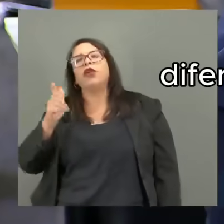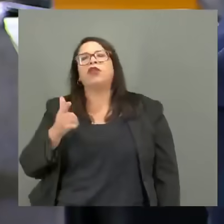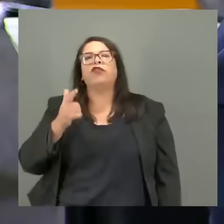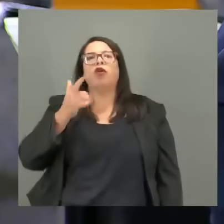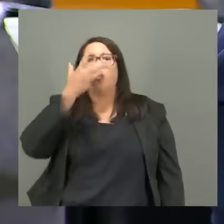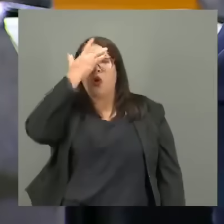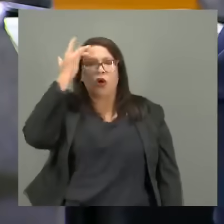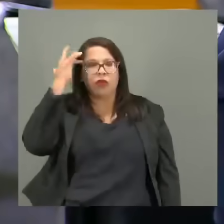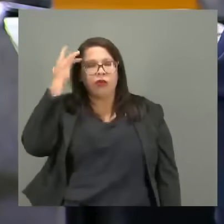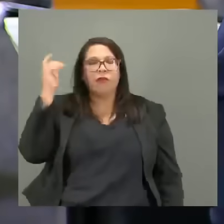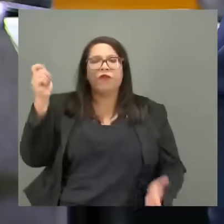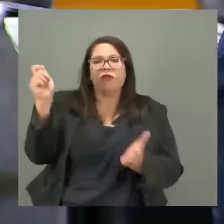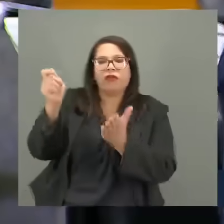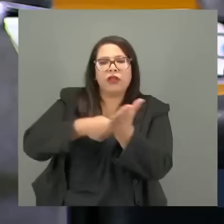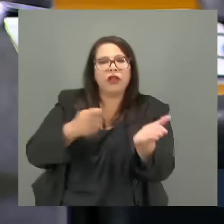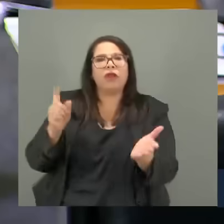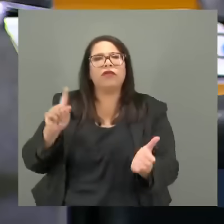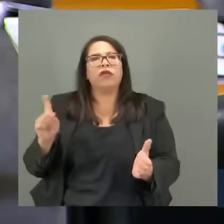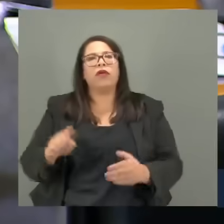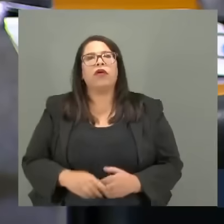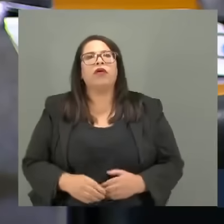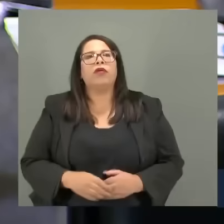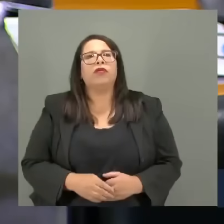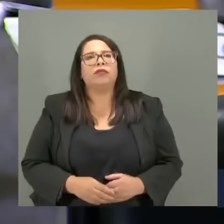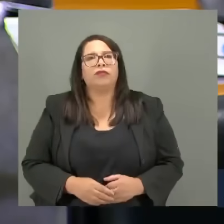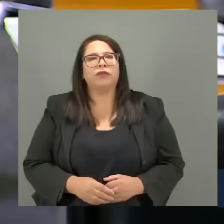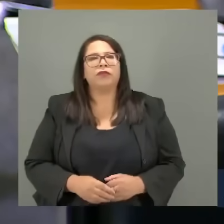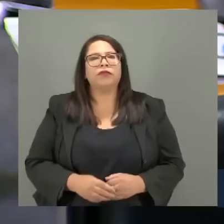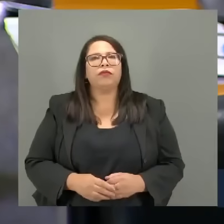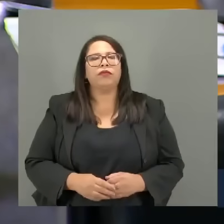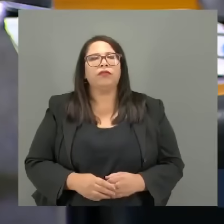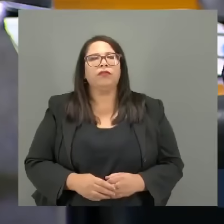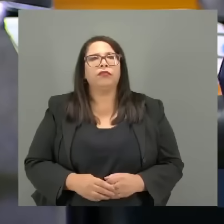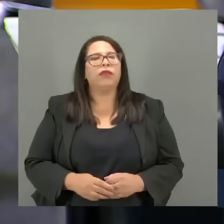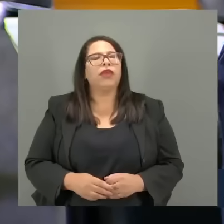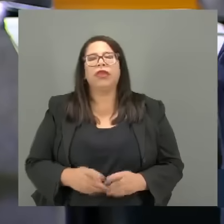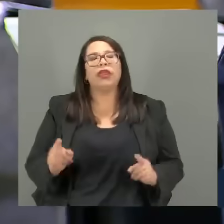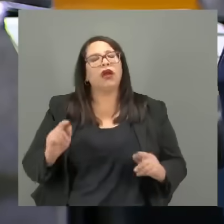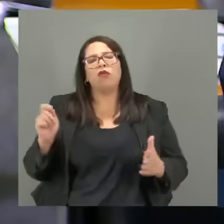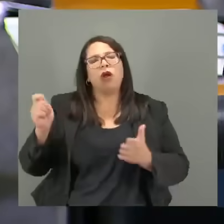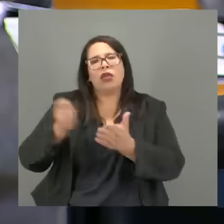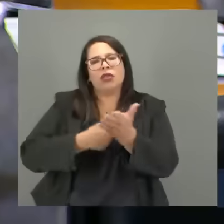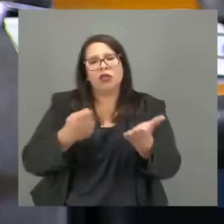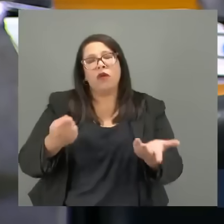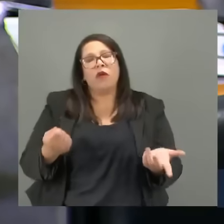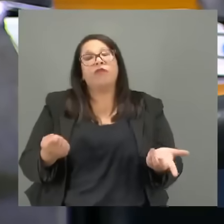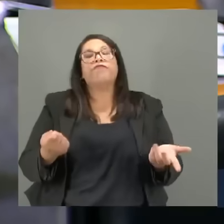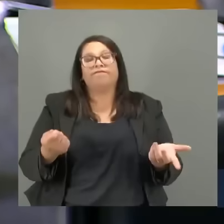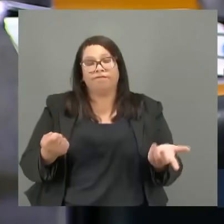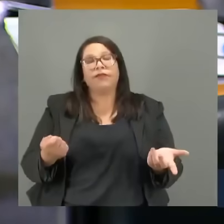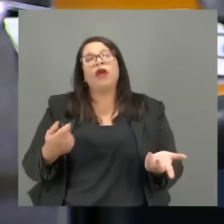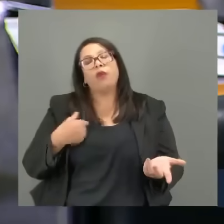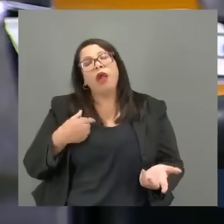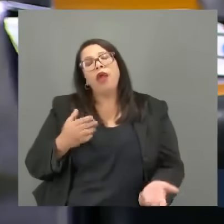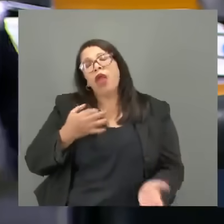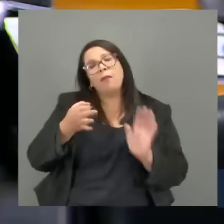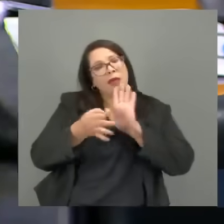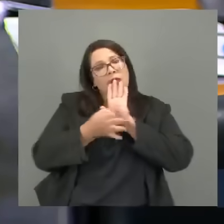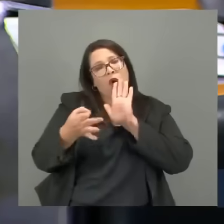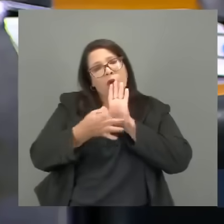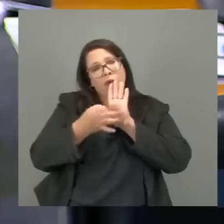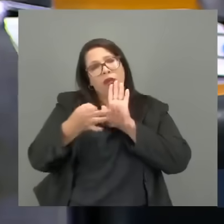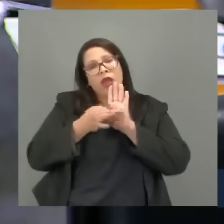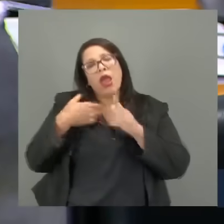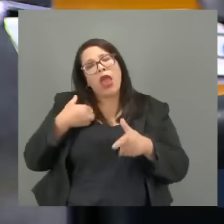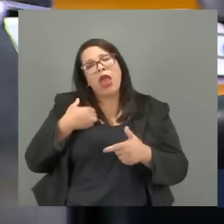aqui, que, no caso, não assinaram. Então, eu quero fazer esse gesto e dizer que renuncio